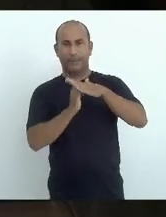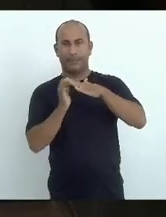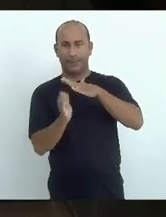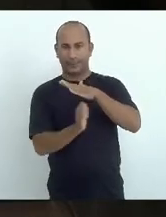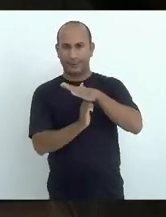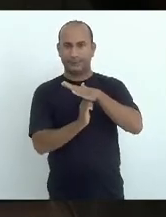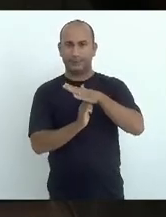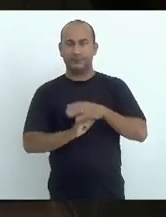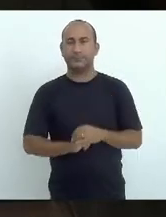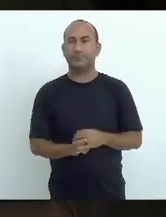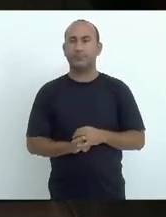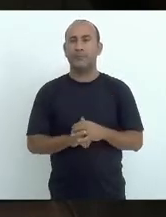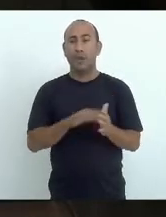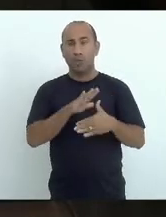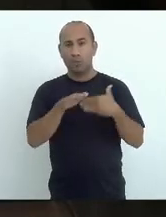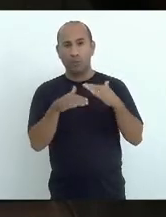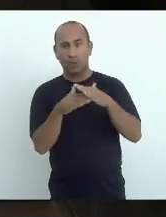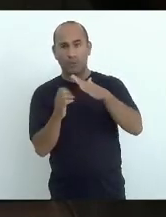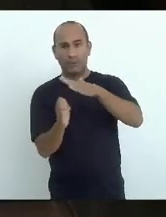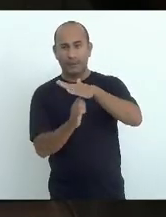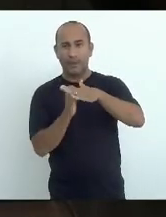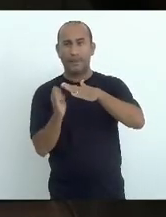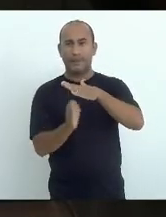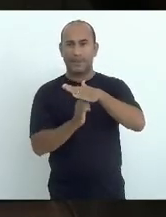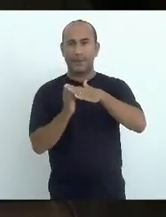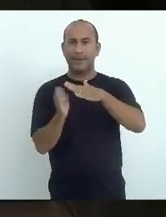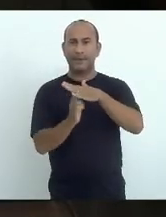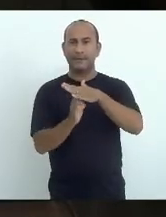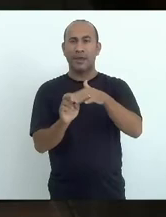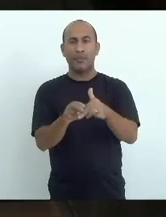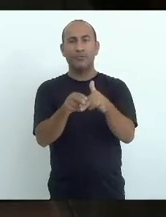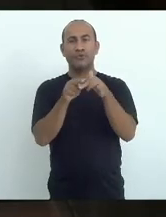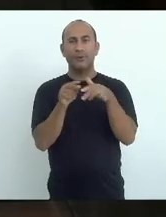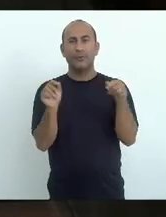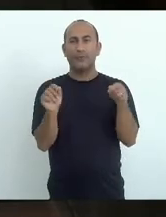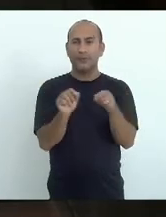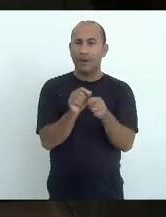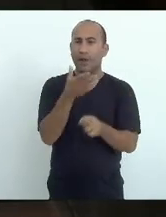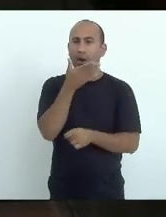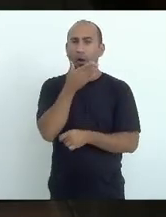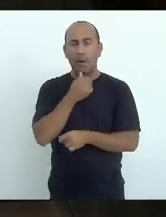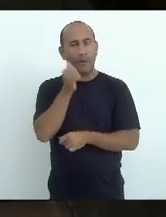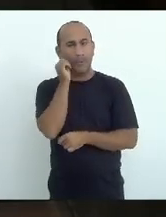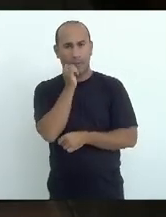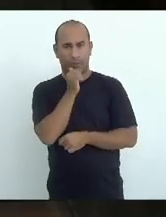As instituições são feitas de homens e mulheres.